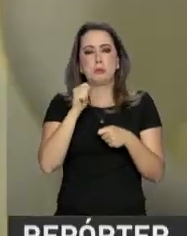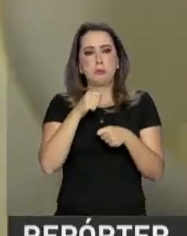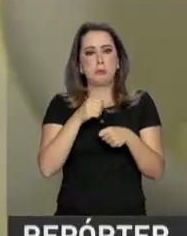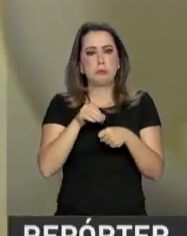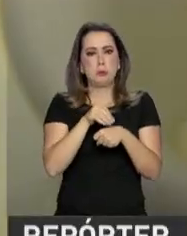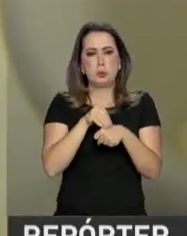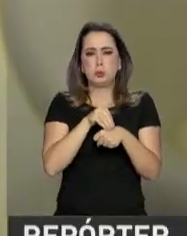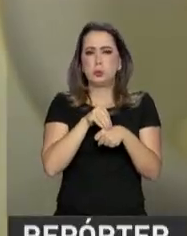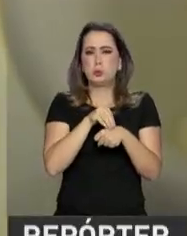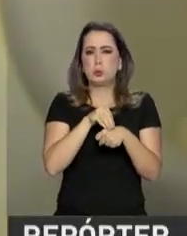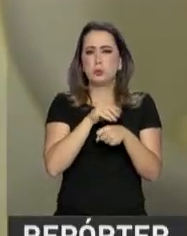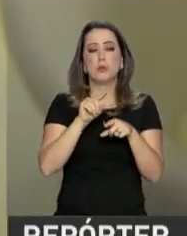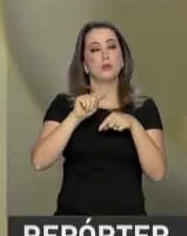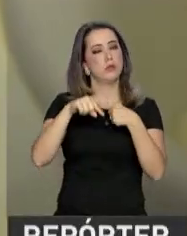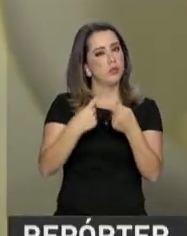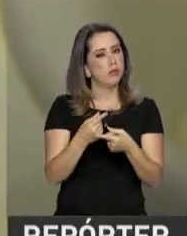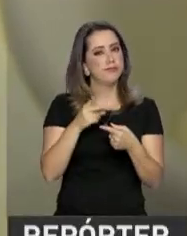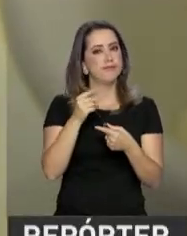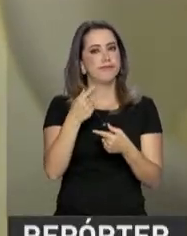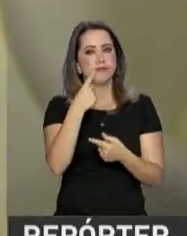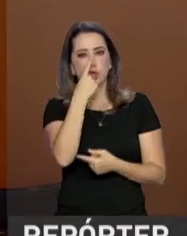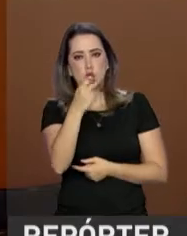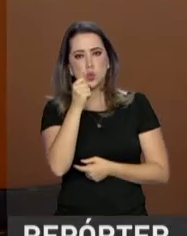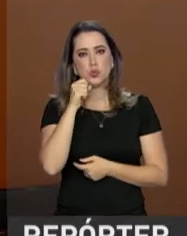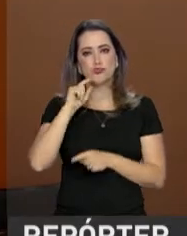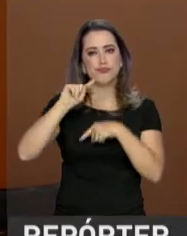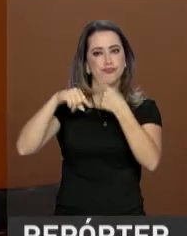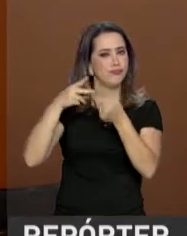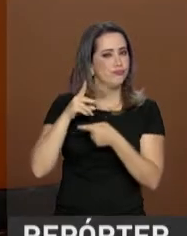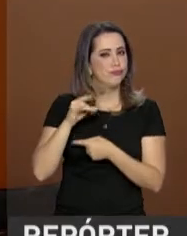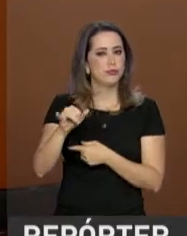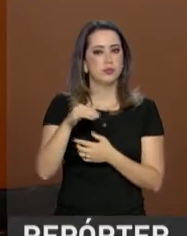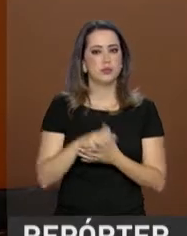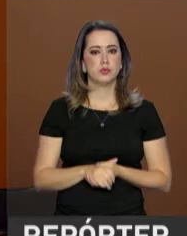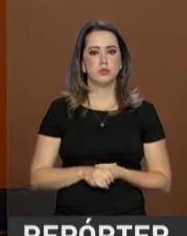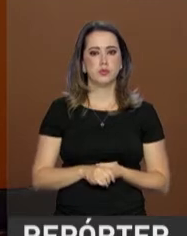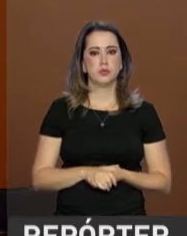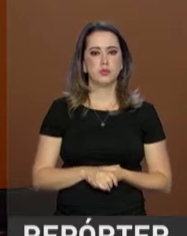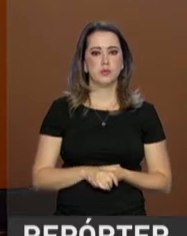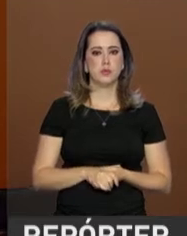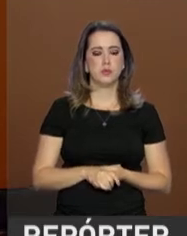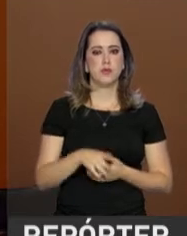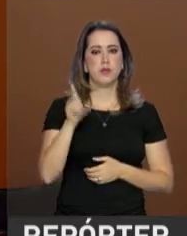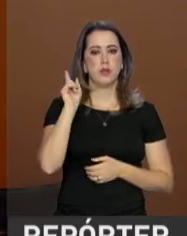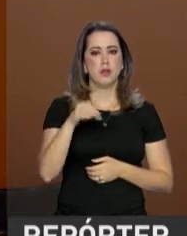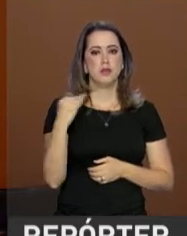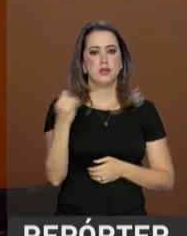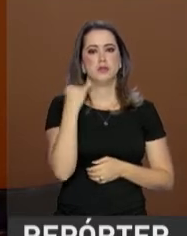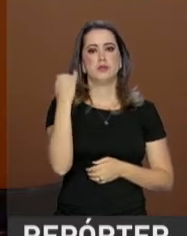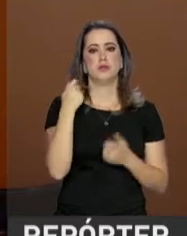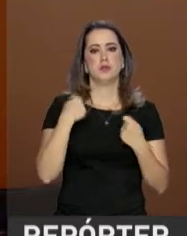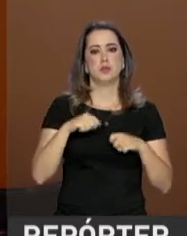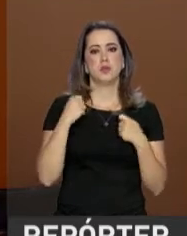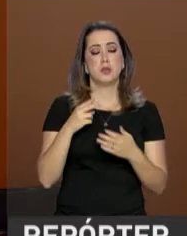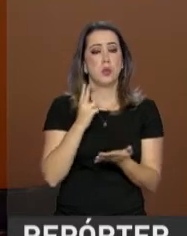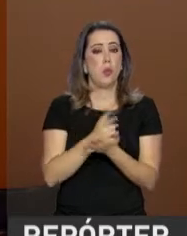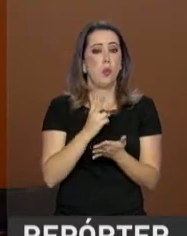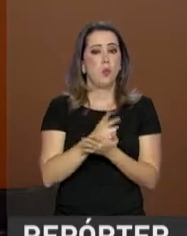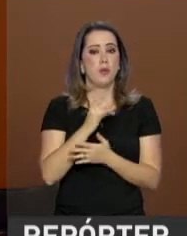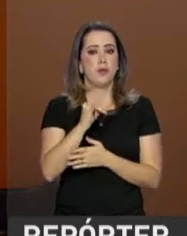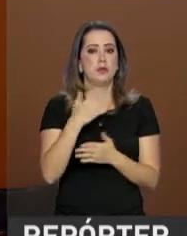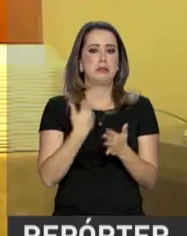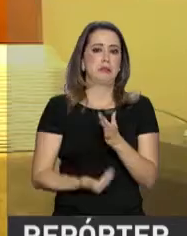não é consumido no dia acaba no lixo. A manipulação dela e o consumo é importante que seja no mesmo dia, porque ela